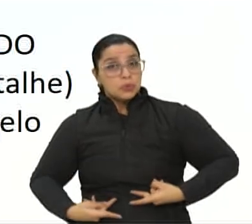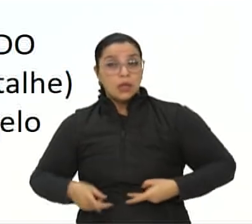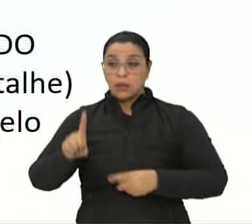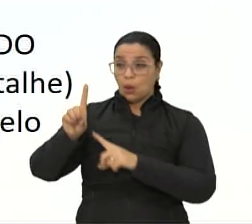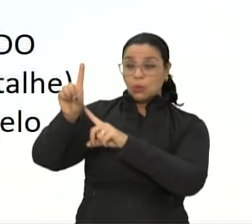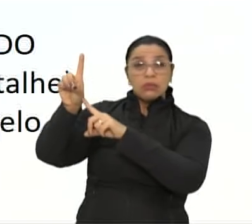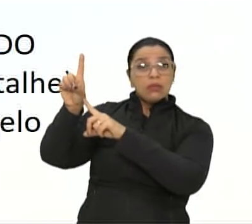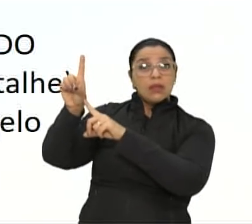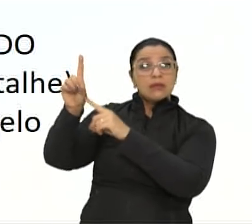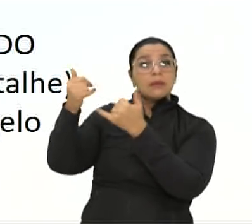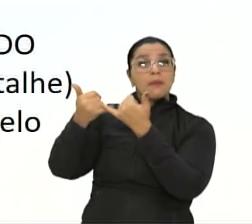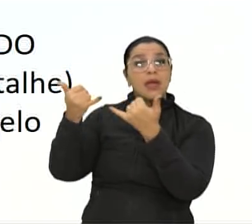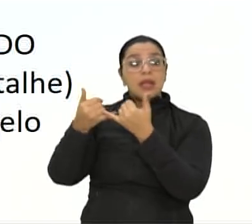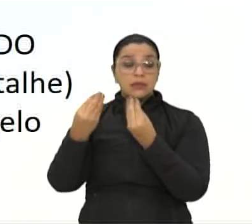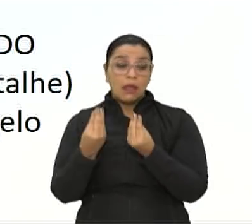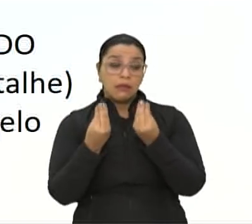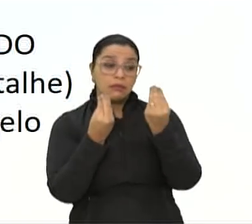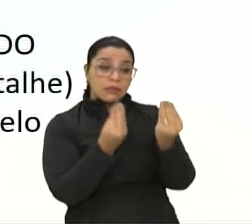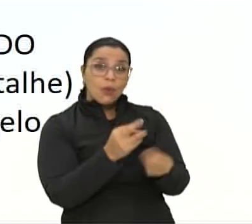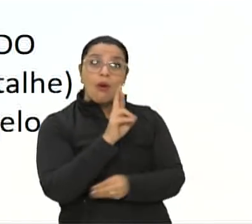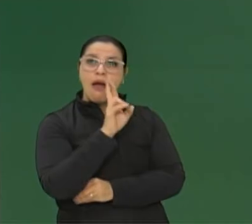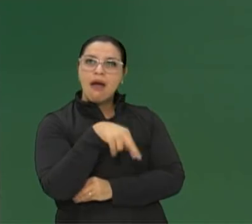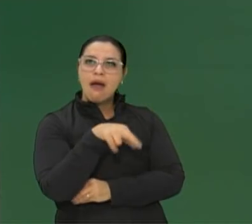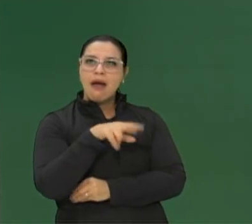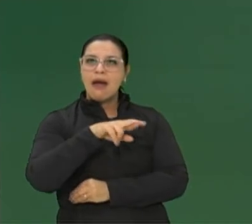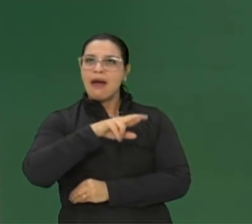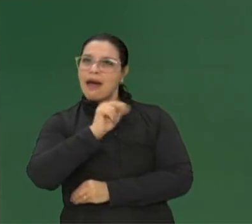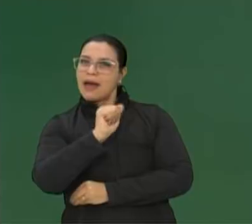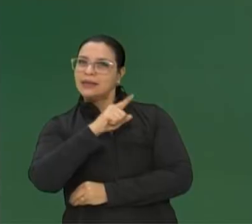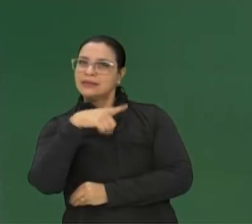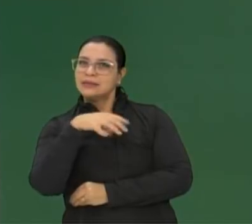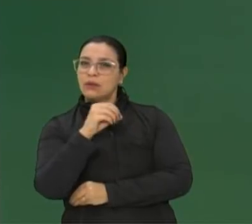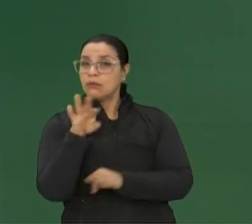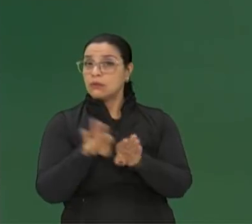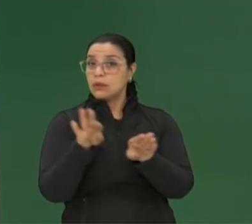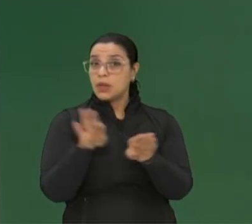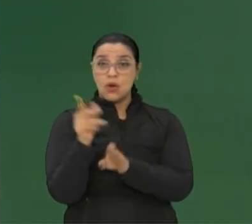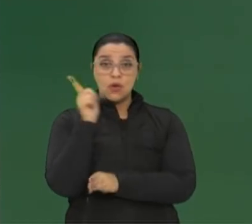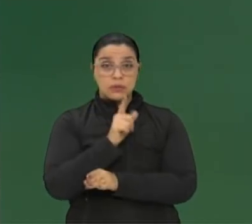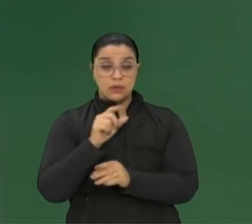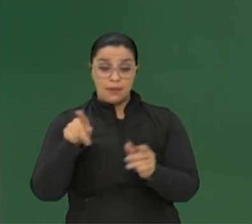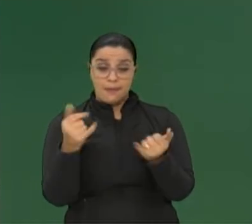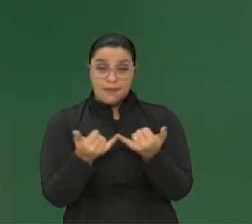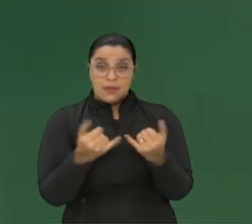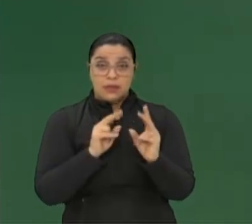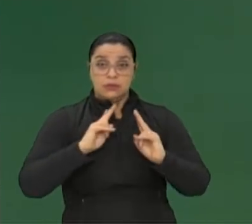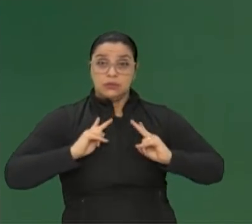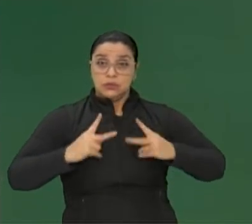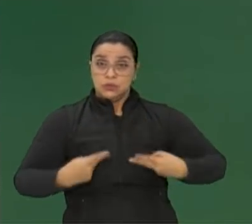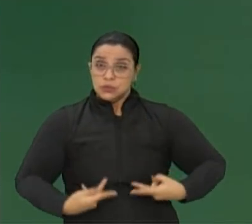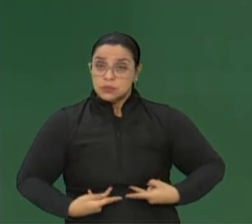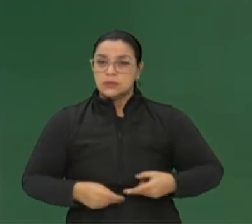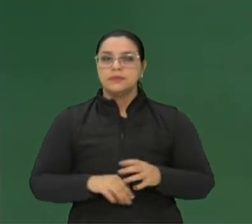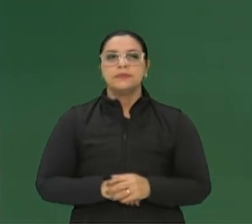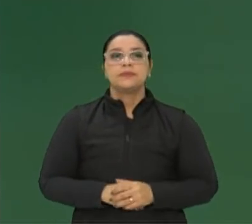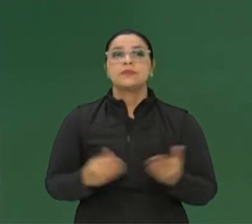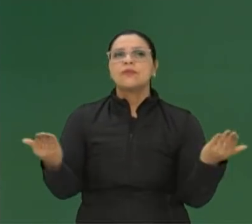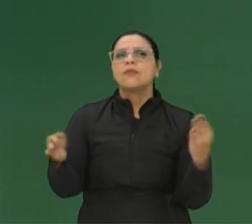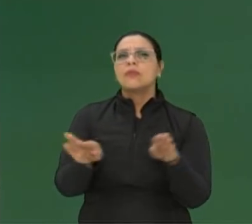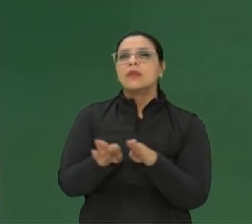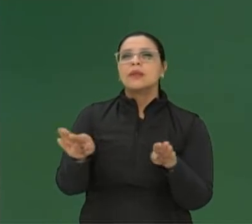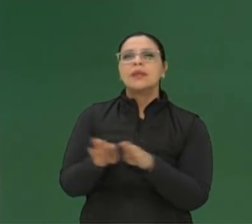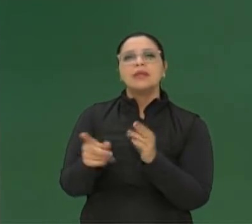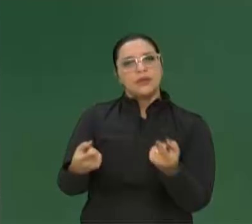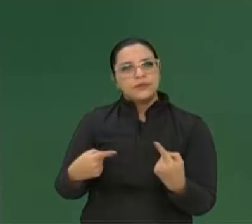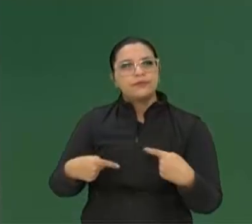Deus também que ele criou o homem a partir da razão, né? E uma razão que também praticamente é uma razão do ser humano, tá? Então, outro ponto ali. E aqui, né,